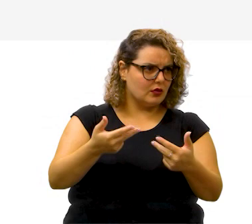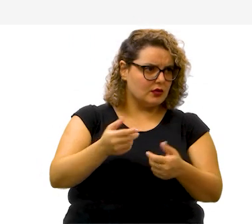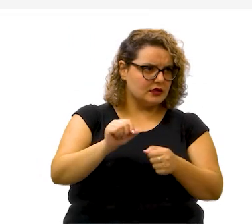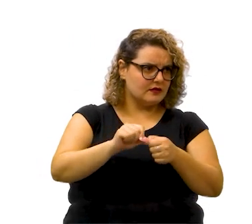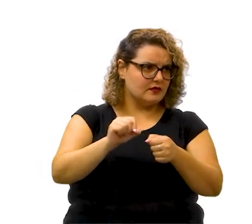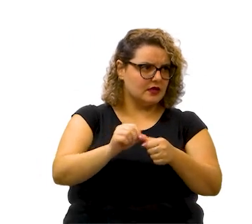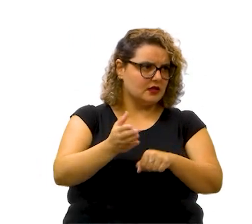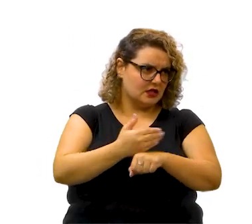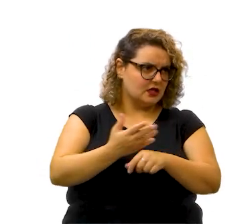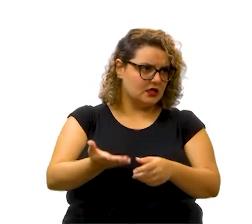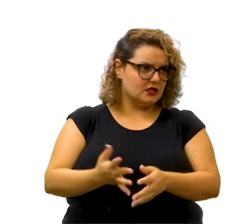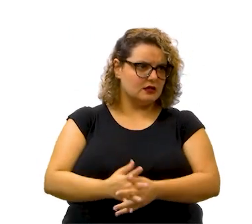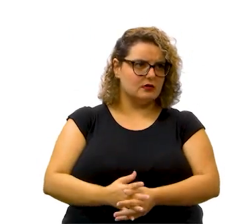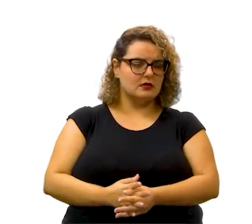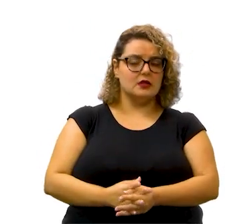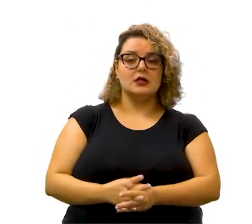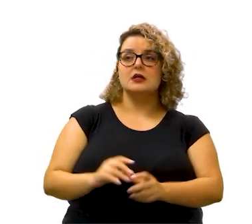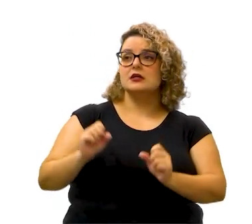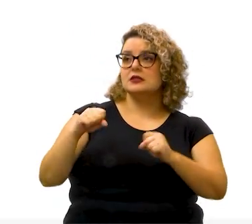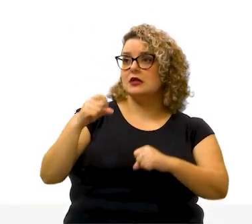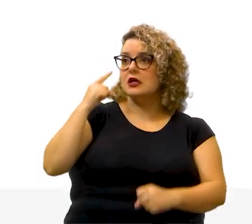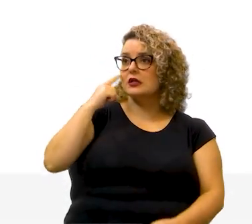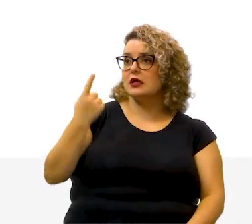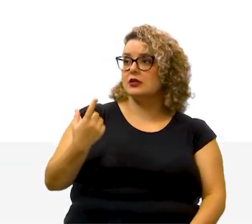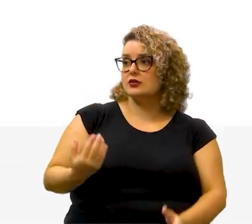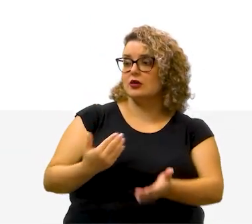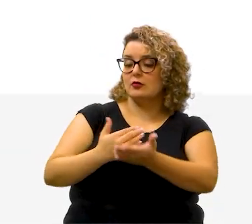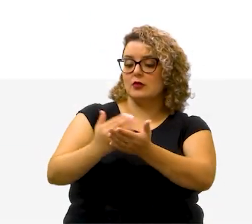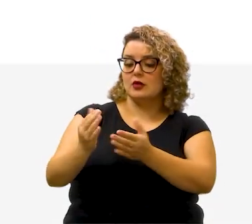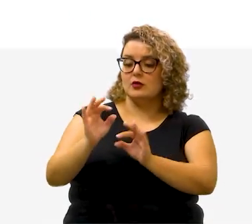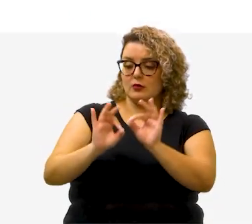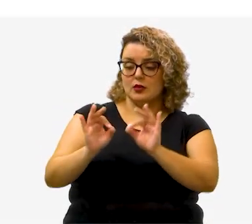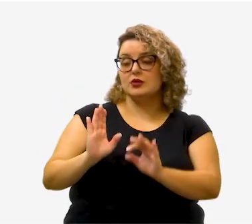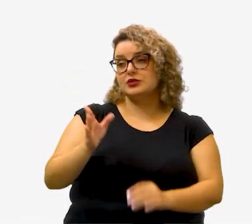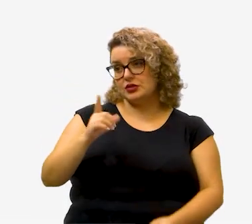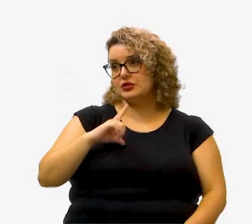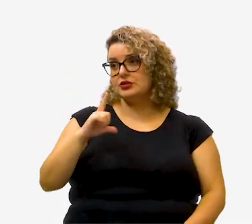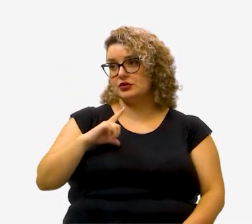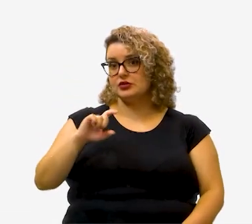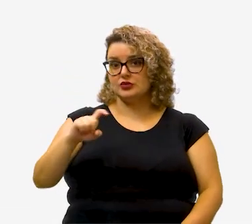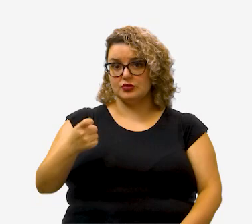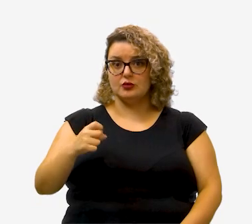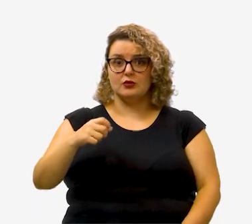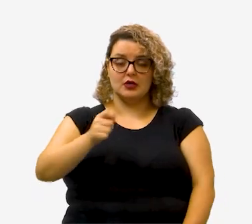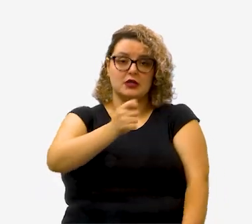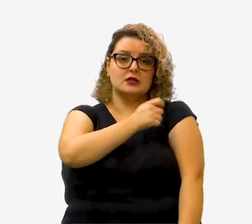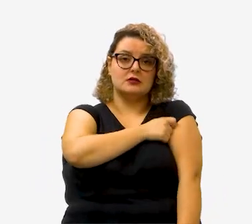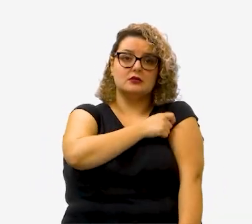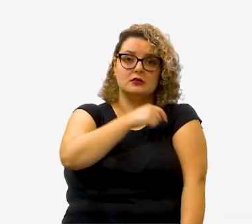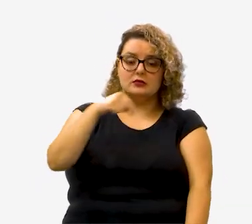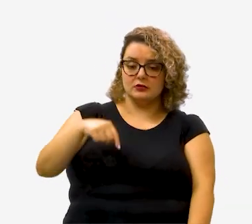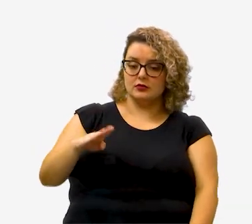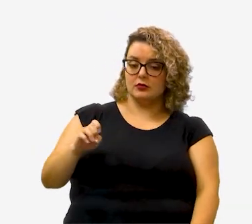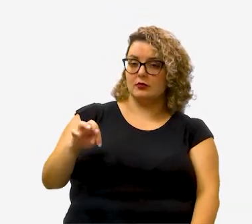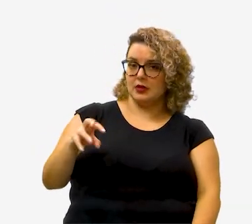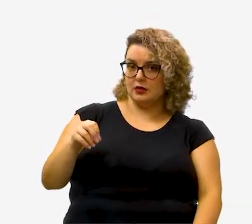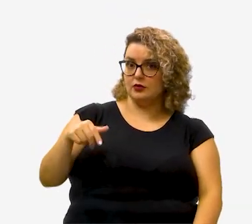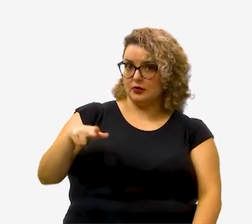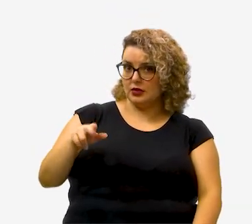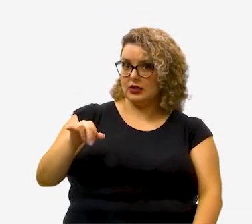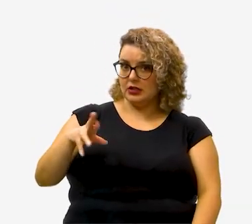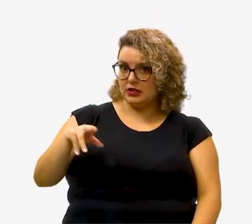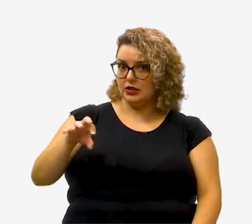tinha sido feita. A ideia ela surgiu de um projeto que, como você falou, já existia, de um ex-aluno aqui da ETEC Bento Quirino